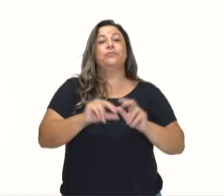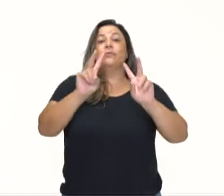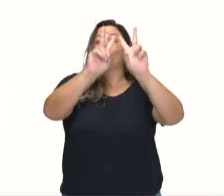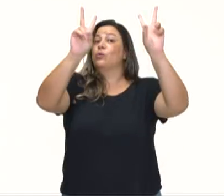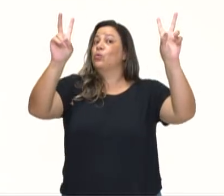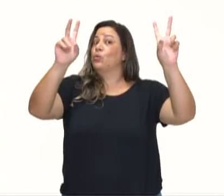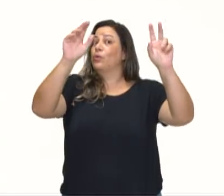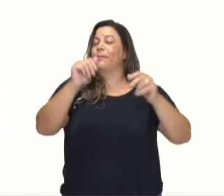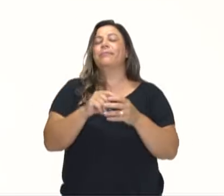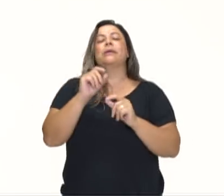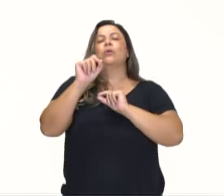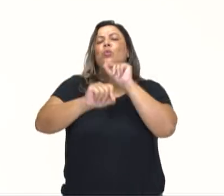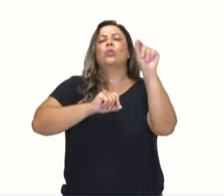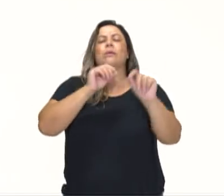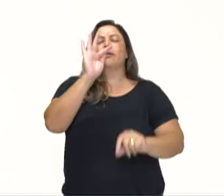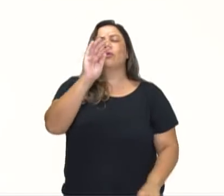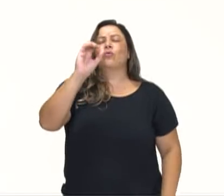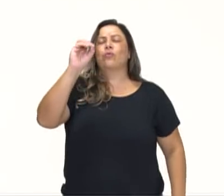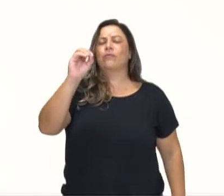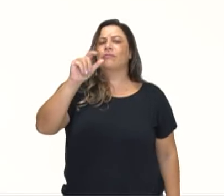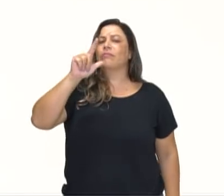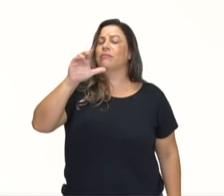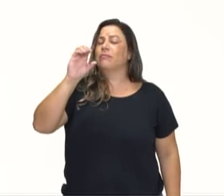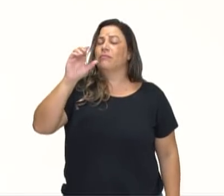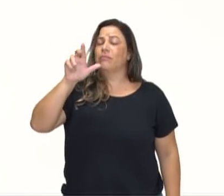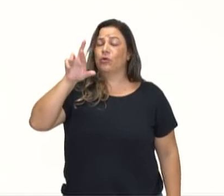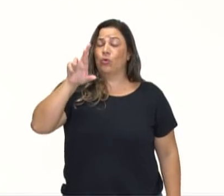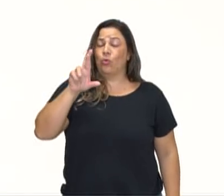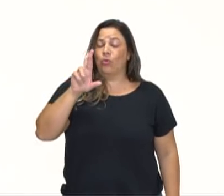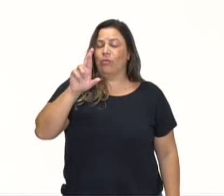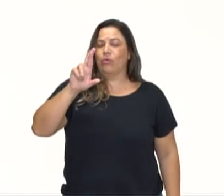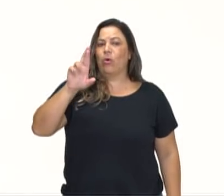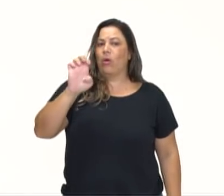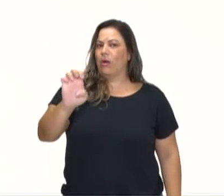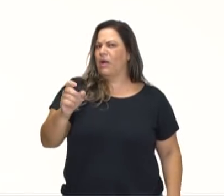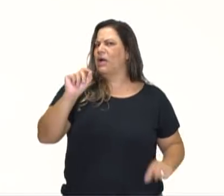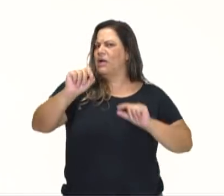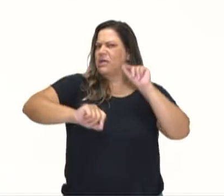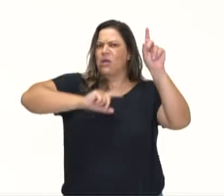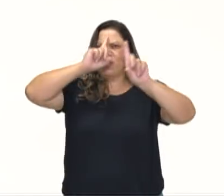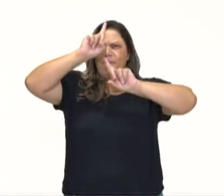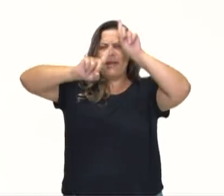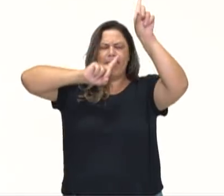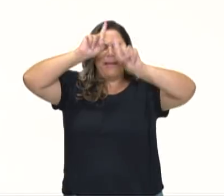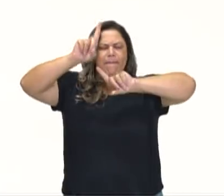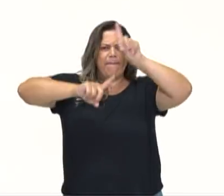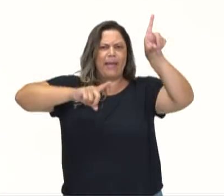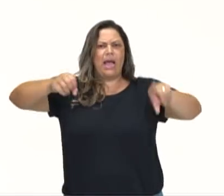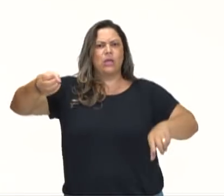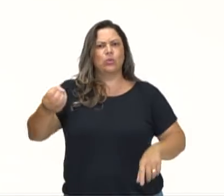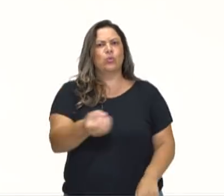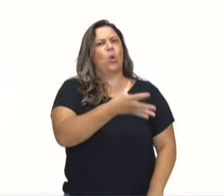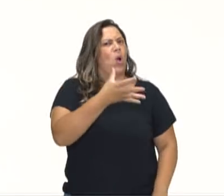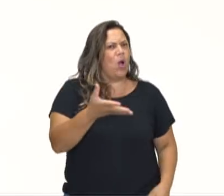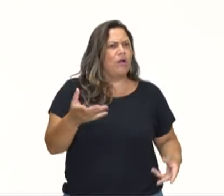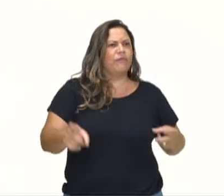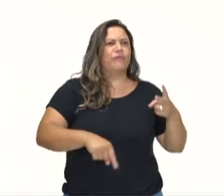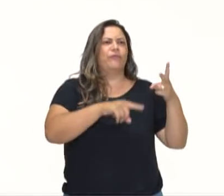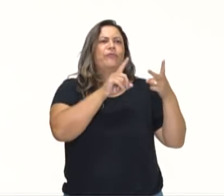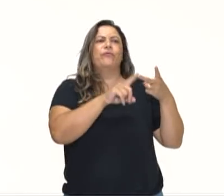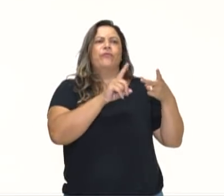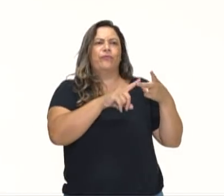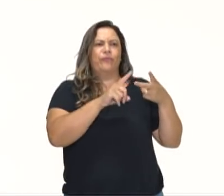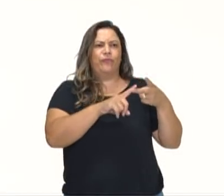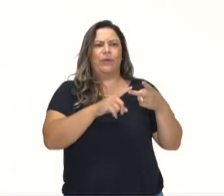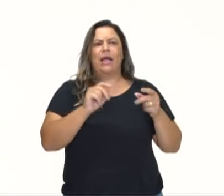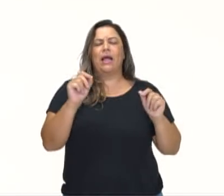folclore, podemos dizer que é uma invenção moderna? B. é uma manifestação própria das elites. Letra C é